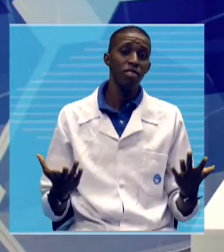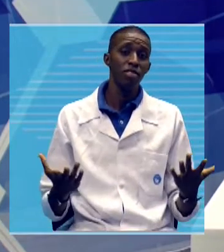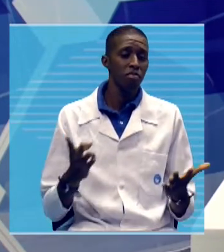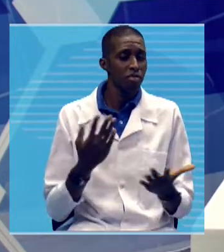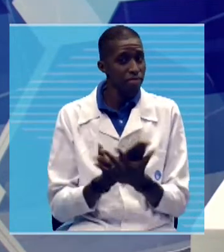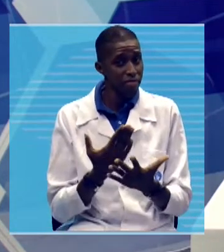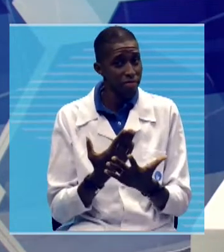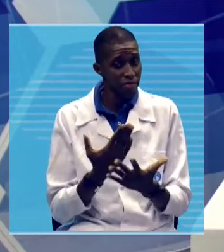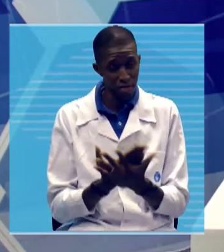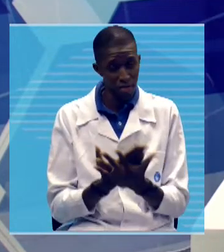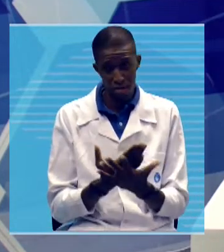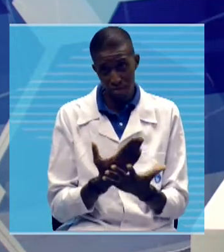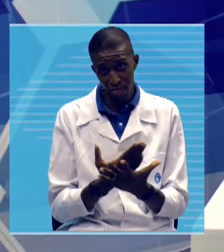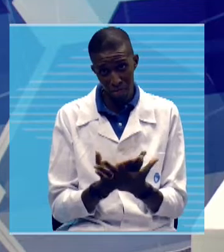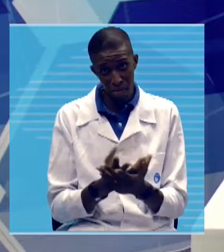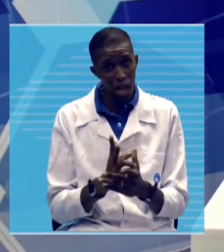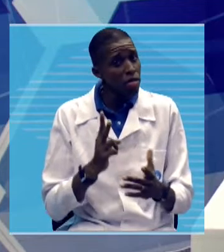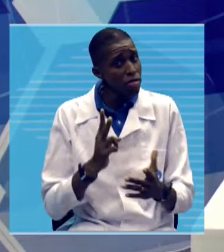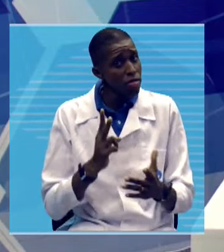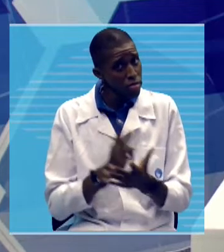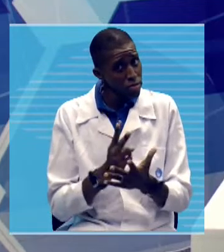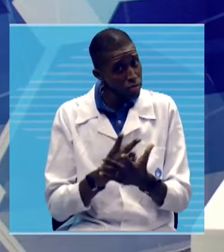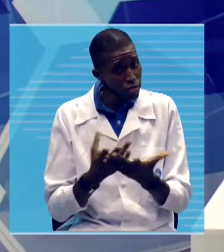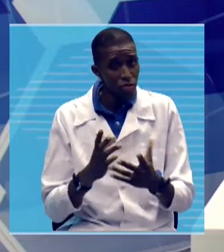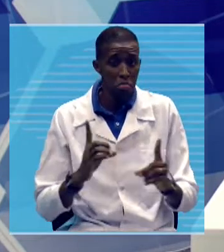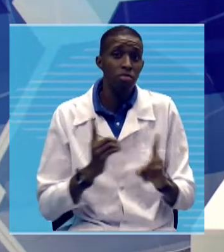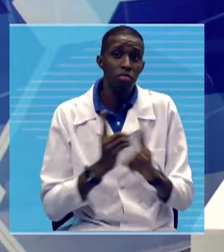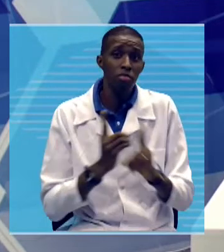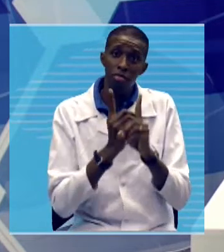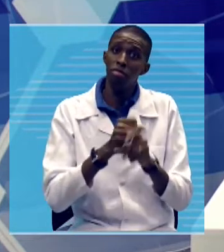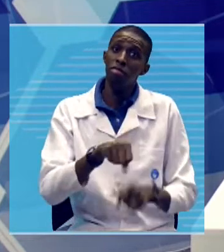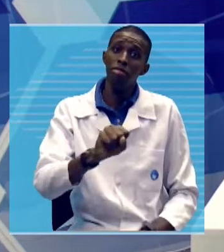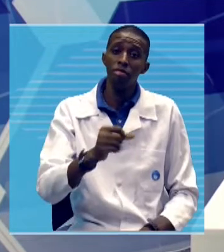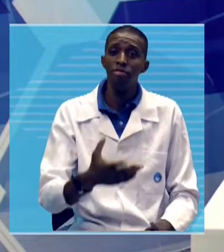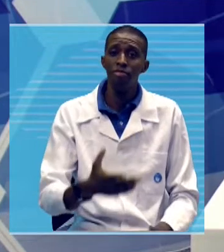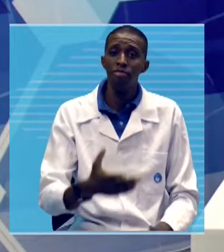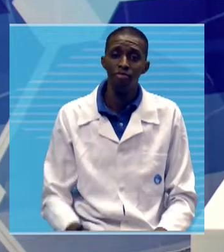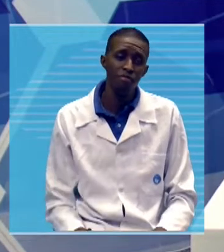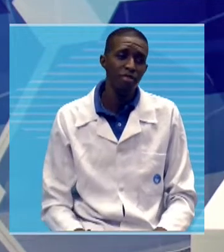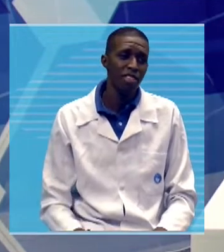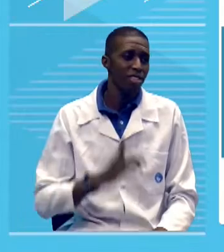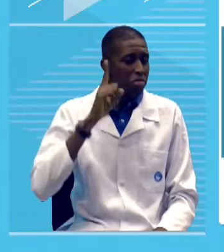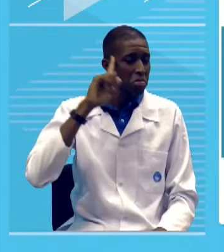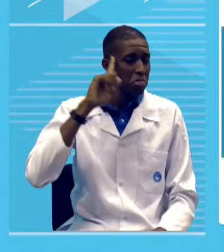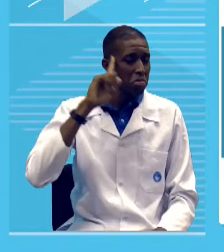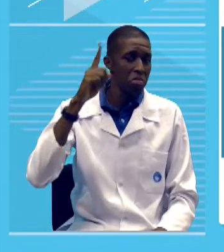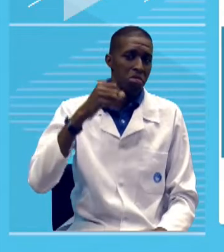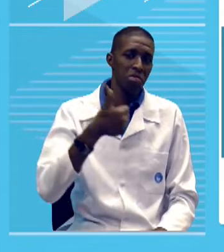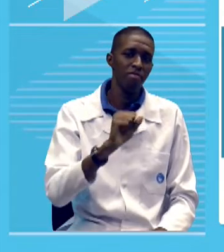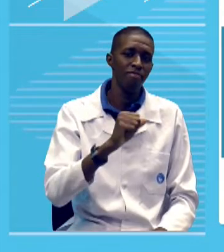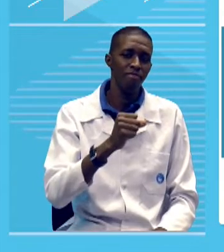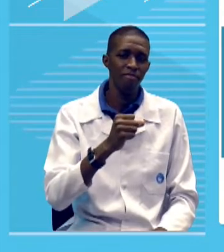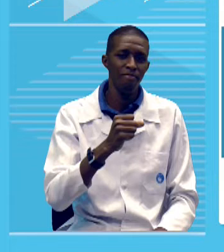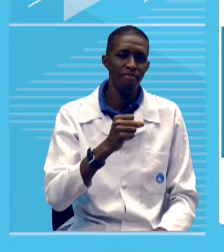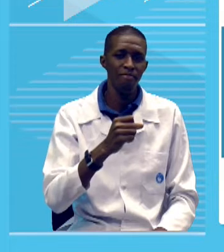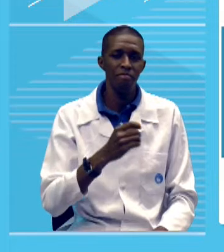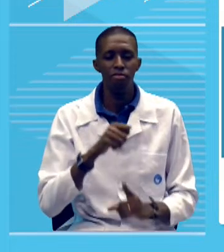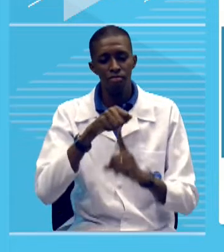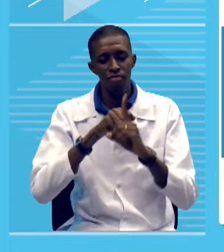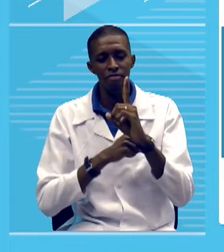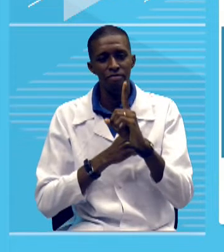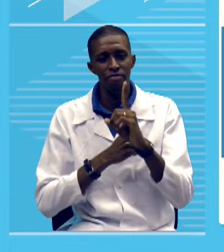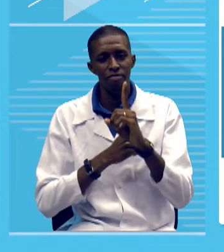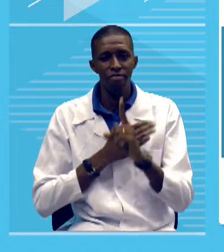hoje nessa linda quinta-feira hoje é dia 18 né Essa semana tá passando rápido tivemos aniversário de Teresina